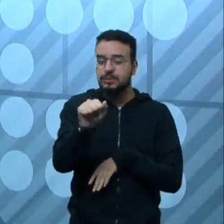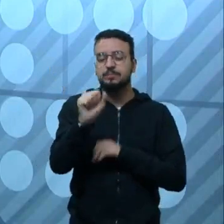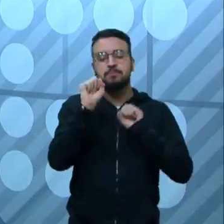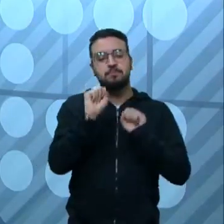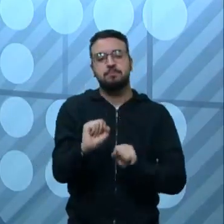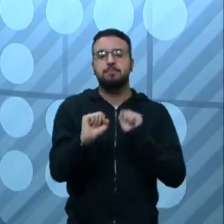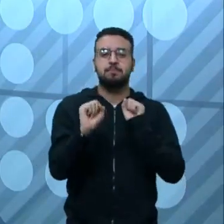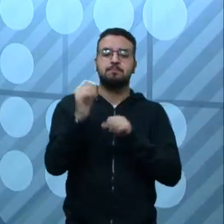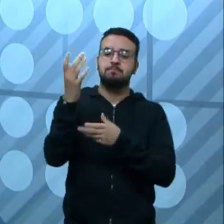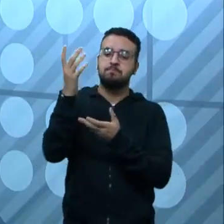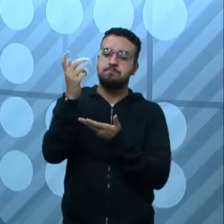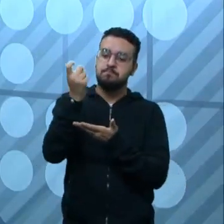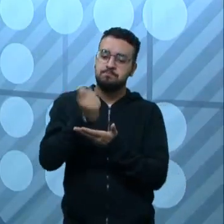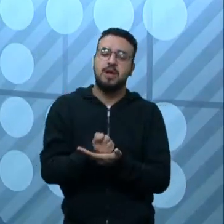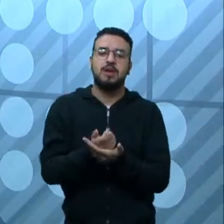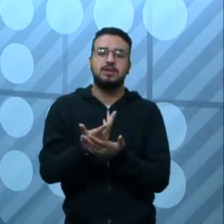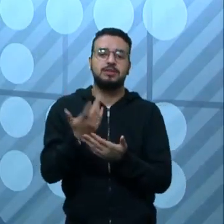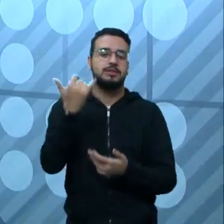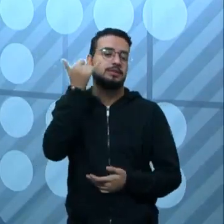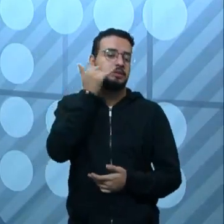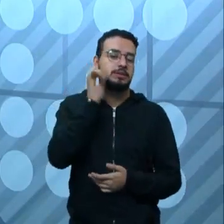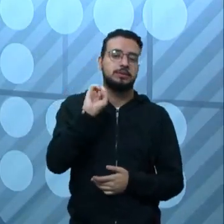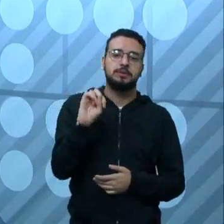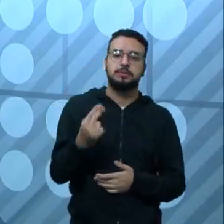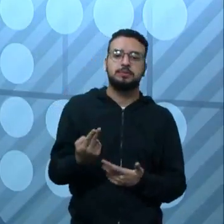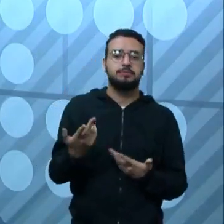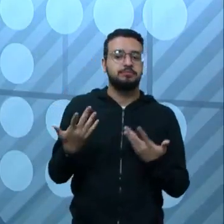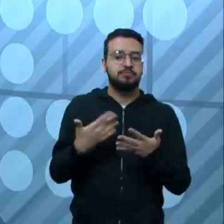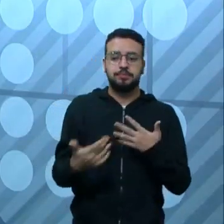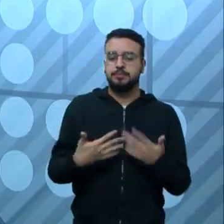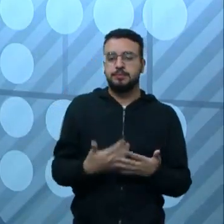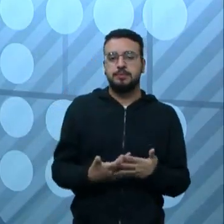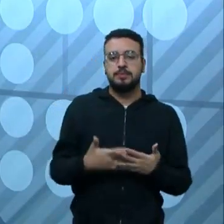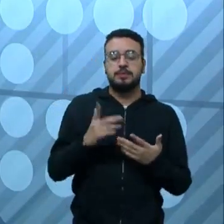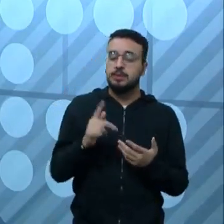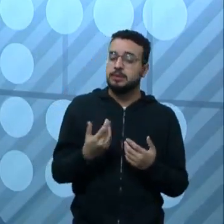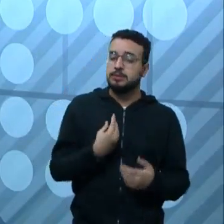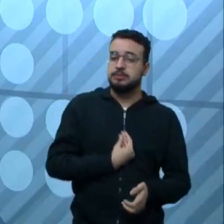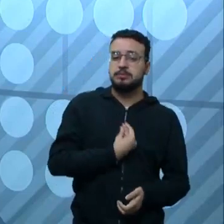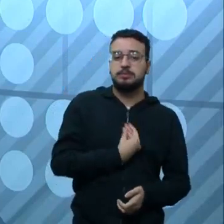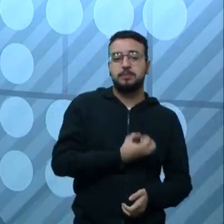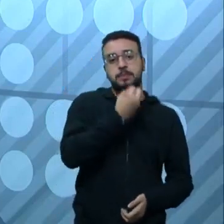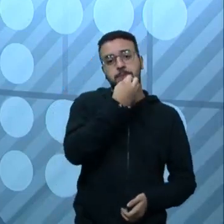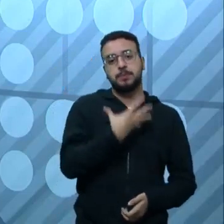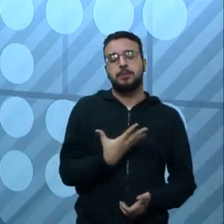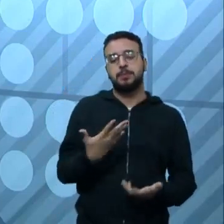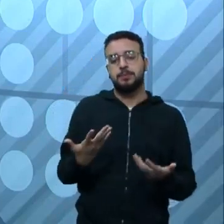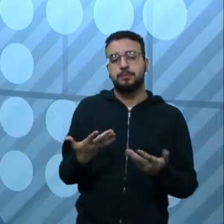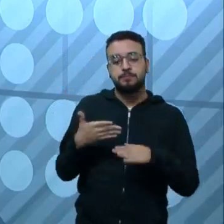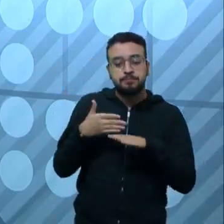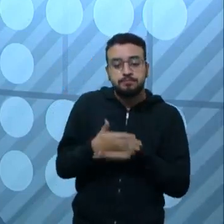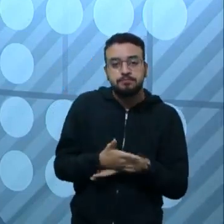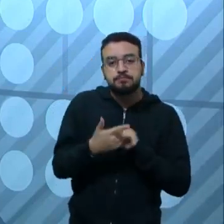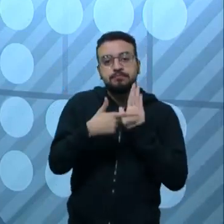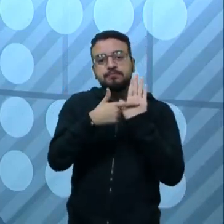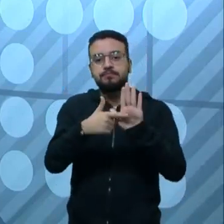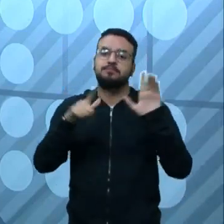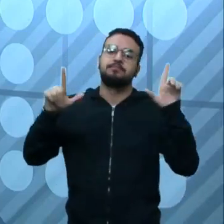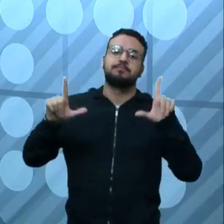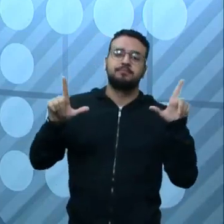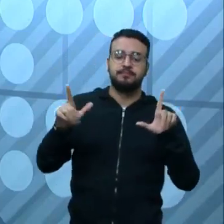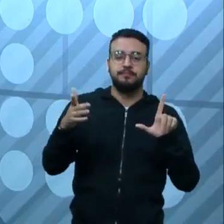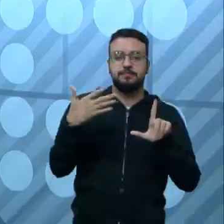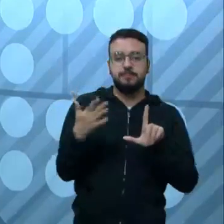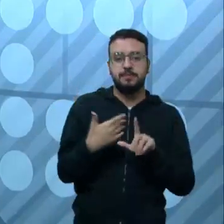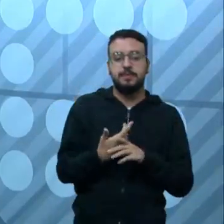ou no seu aparelho eletrônico e participa. Tá? É a forma de você interagir também, tá? De você aparecer nessa teleaula. Então,